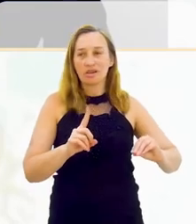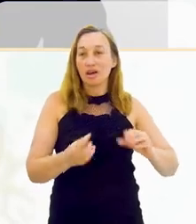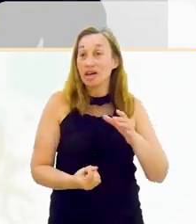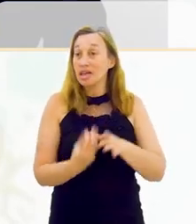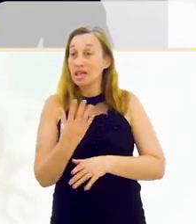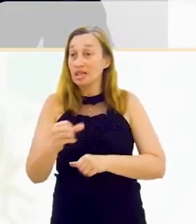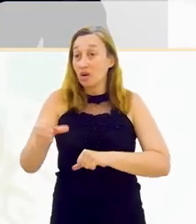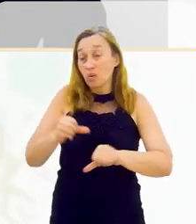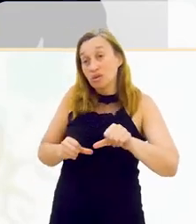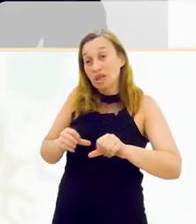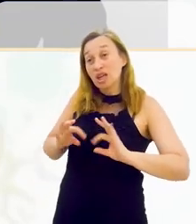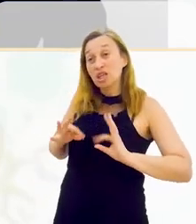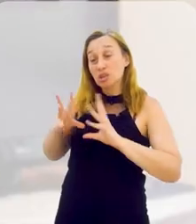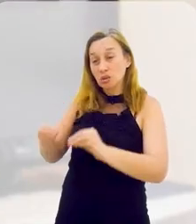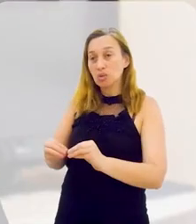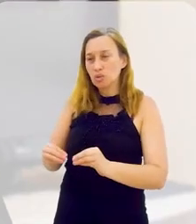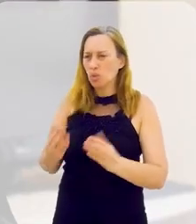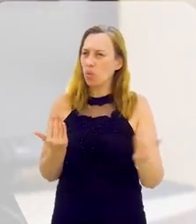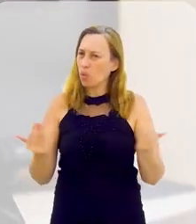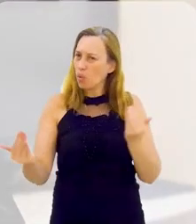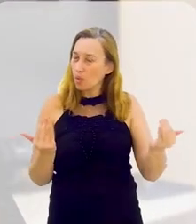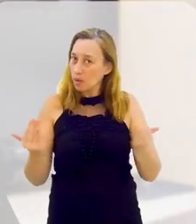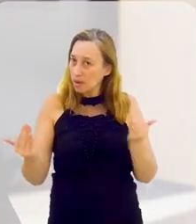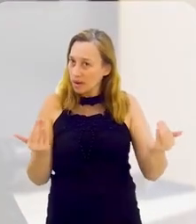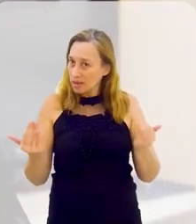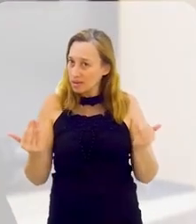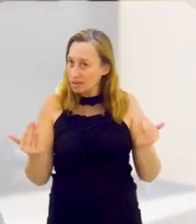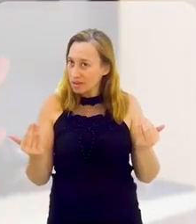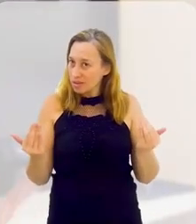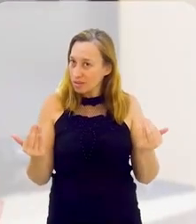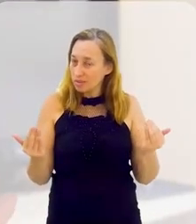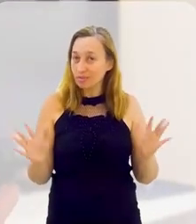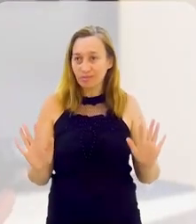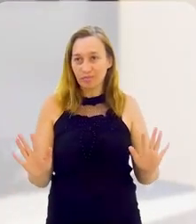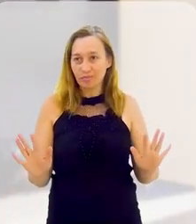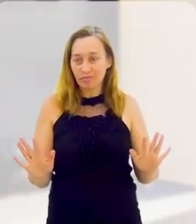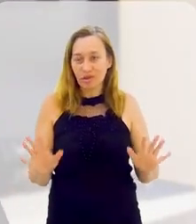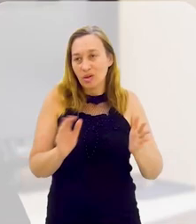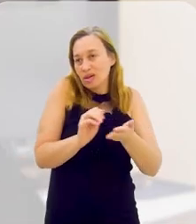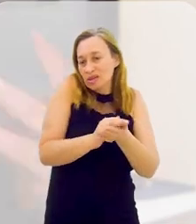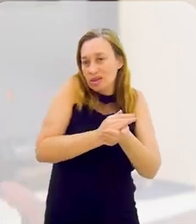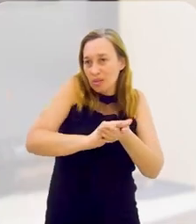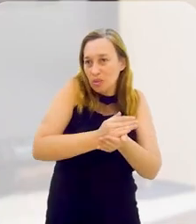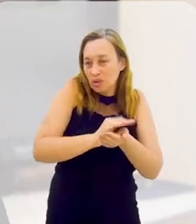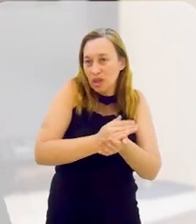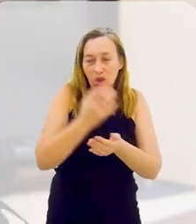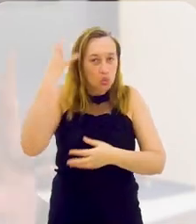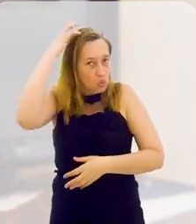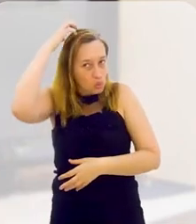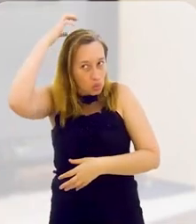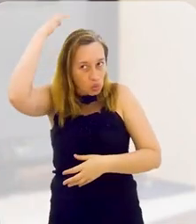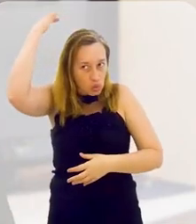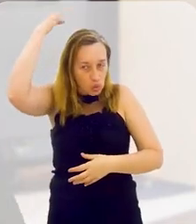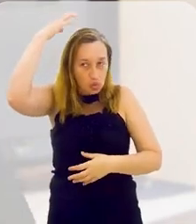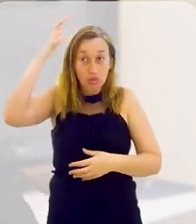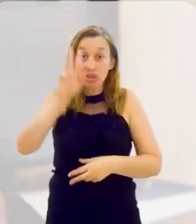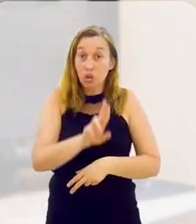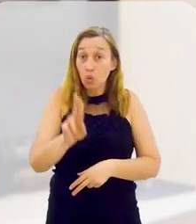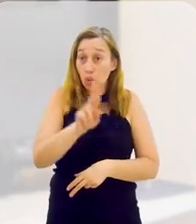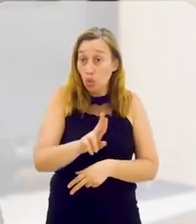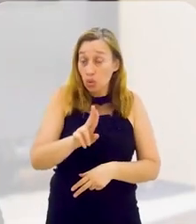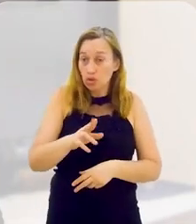criatividade é ao contrário de tudo. Por exemplo, vou fazer uma comparação super esdrúxula aqui. Um sabonete, um shampoo que